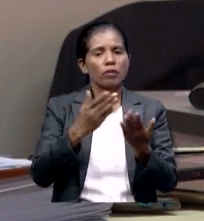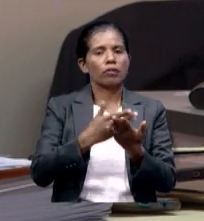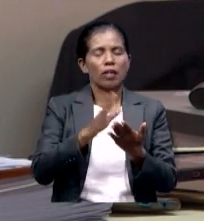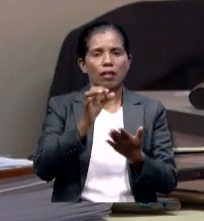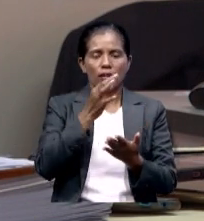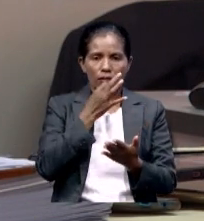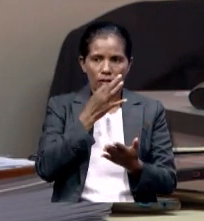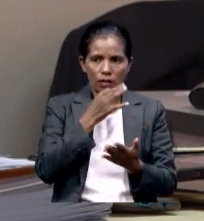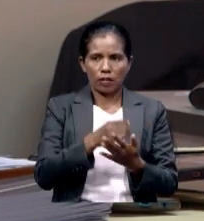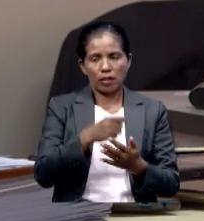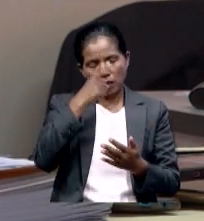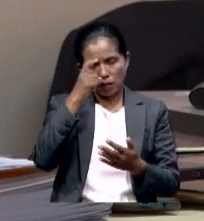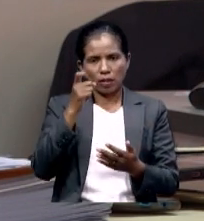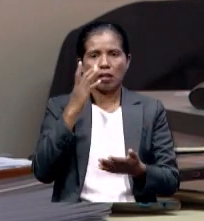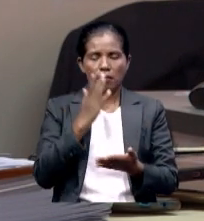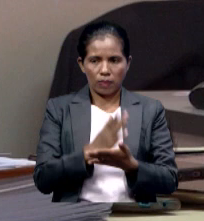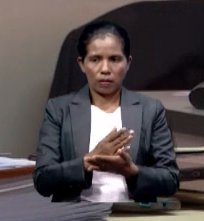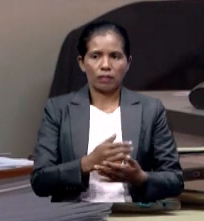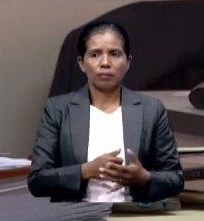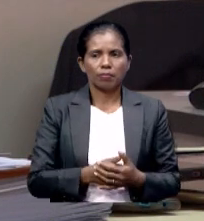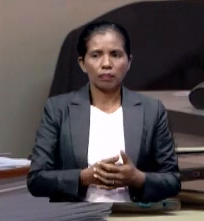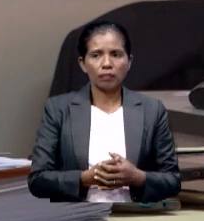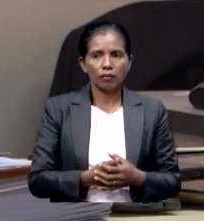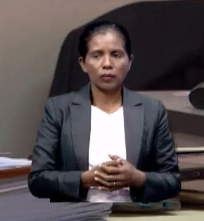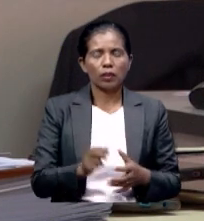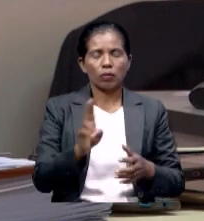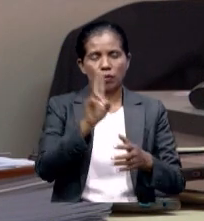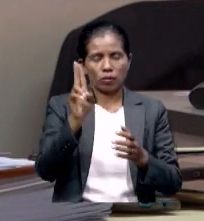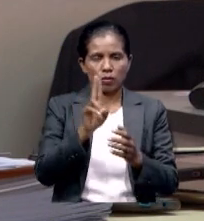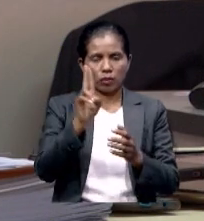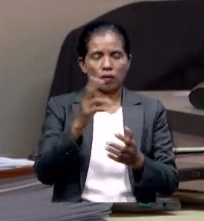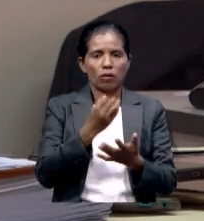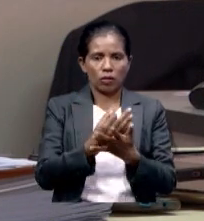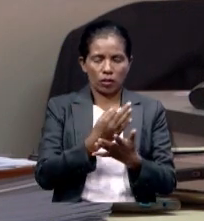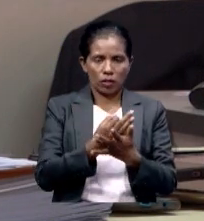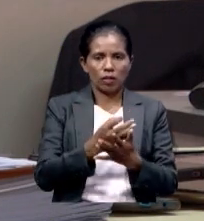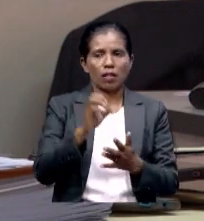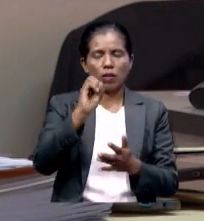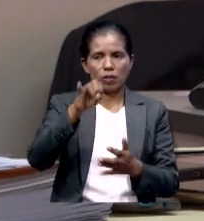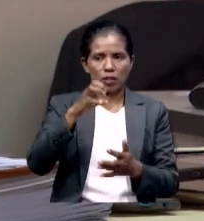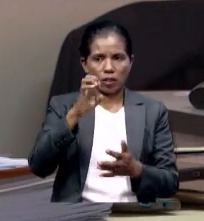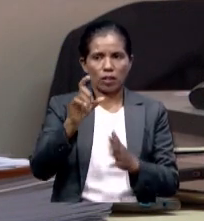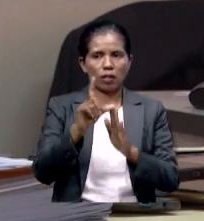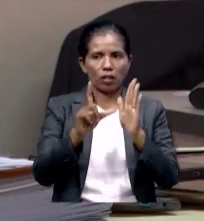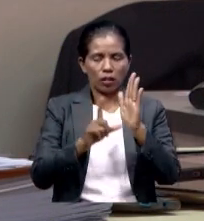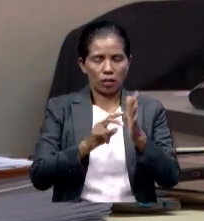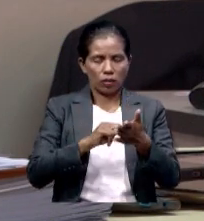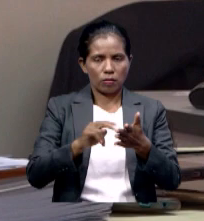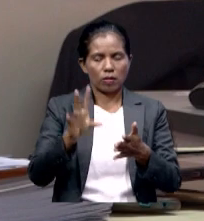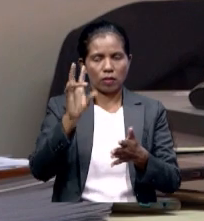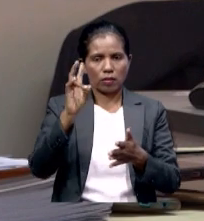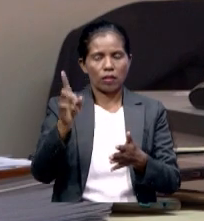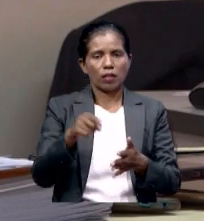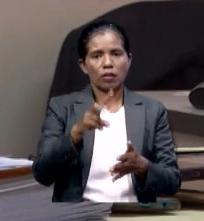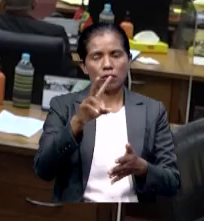tamba ida nema impedemos a execução do orçamento geral do estado. Lei número 8/1 Rua